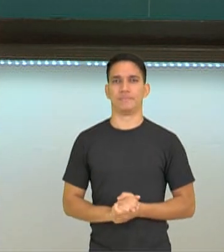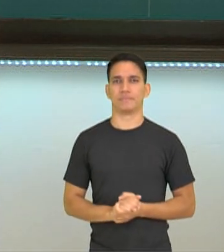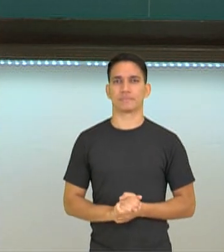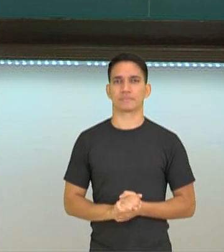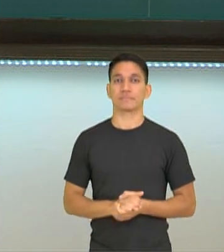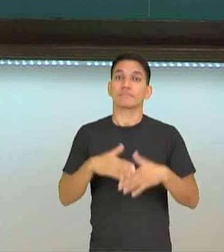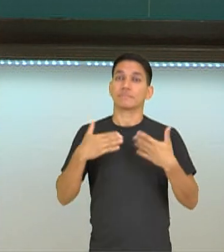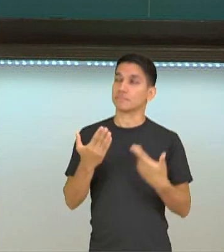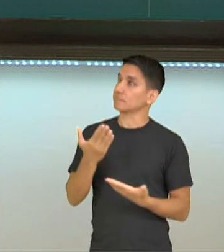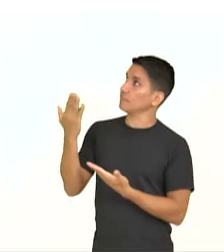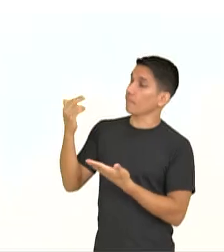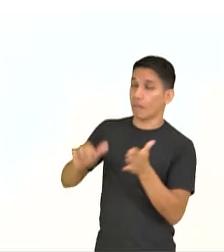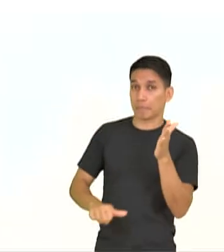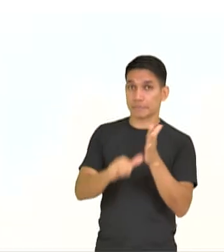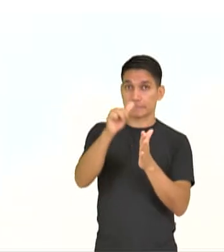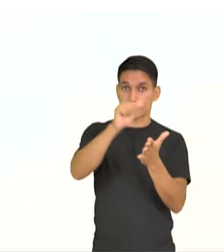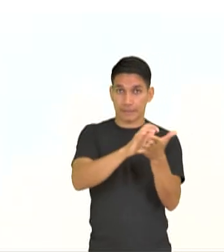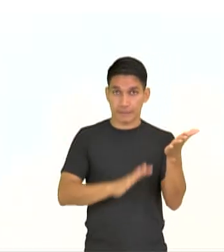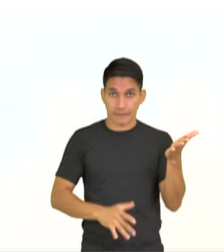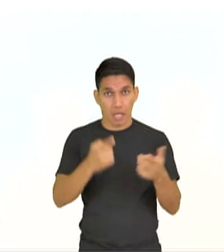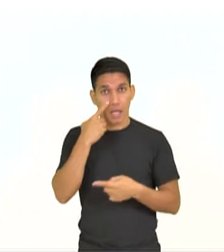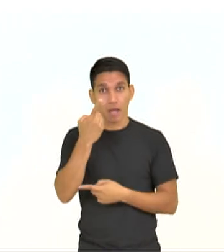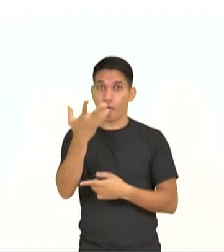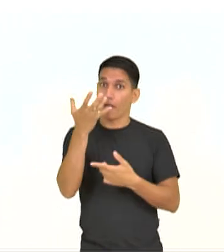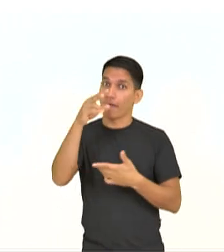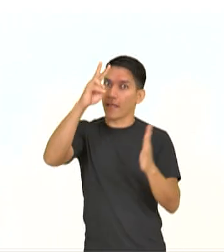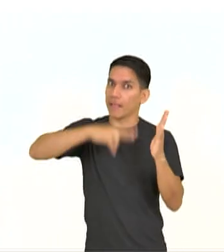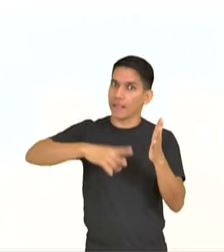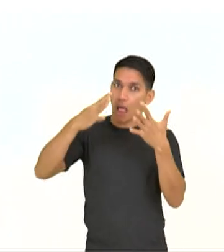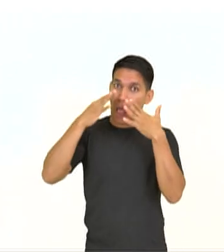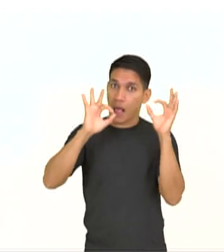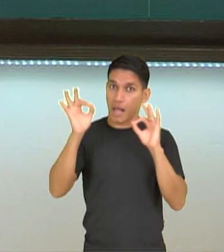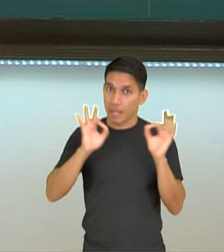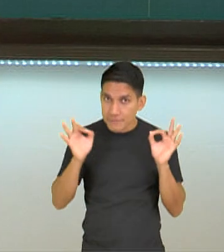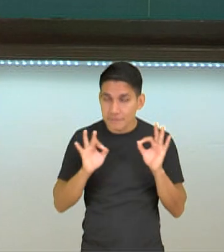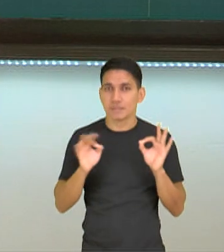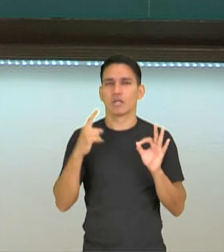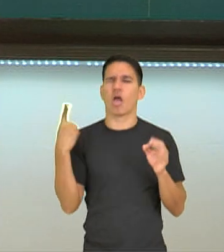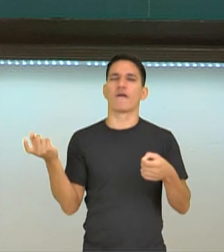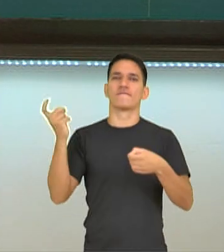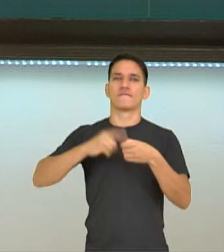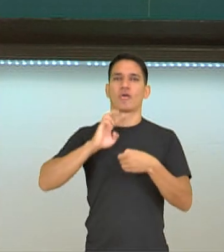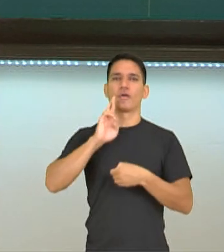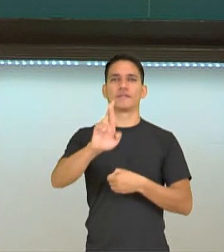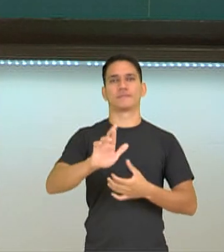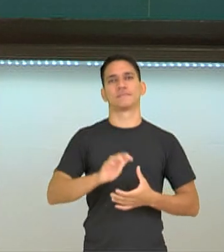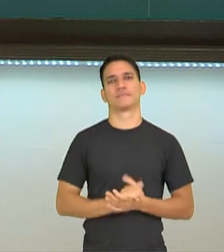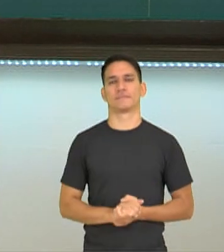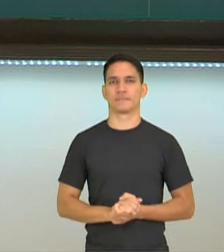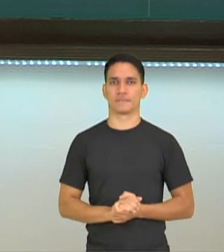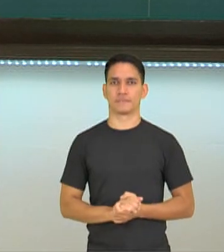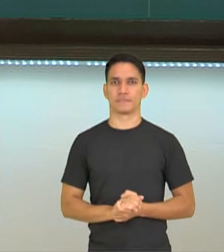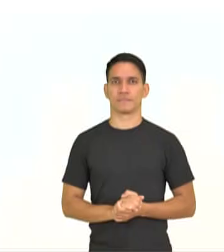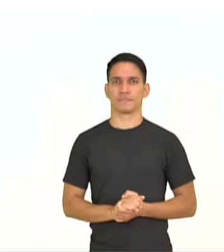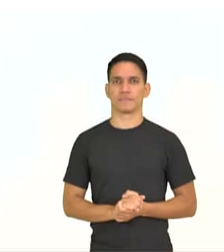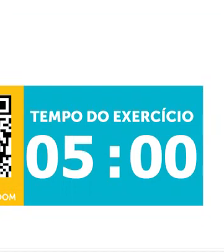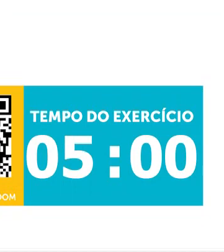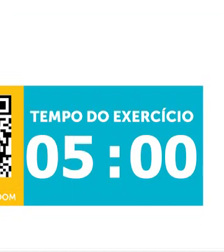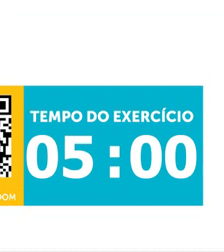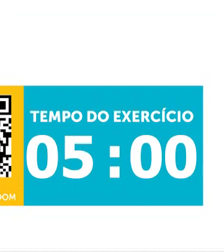Chegamos aqui na nossa primeira atividade. Quero que vocês leiam essa atividade com atenção. A gente já volta para ver qual é a resposta correta.